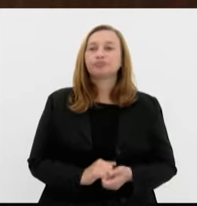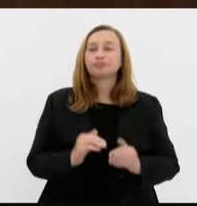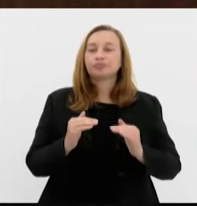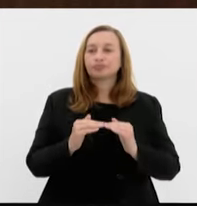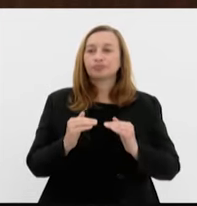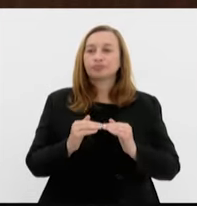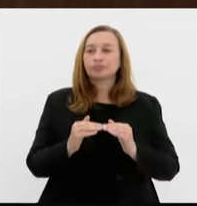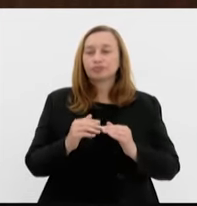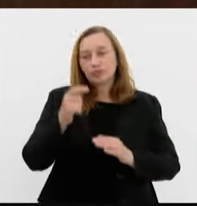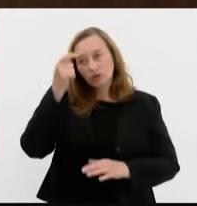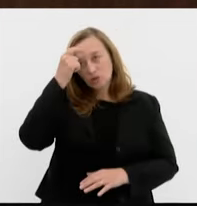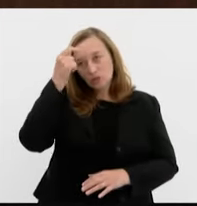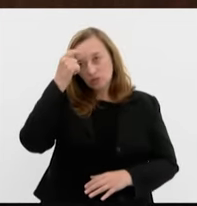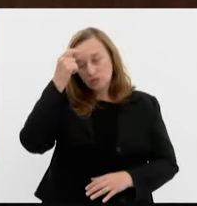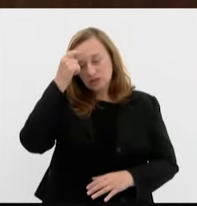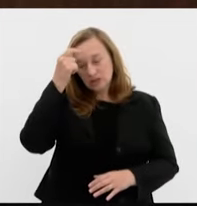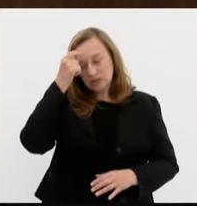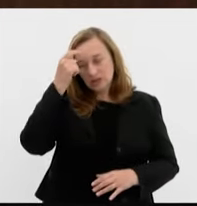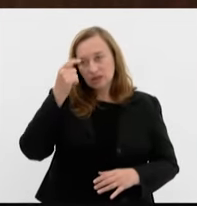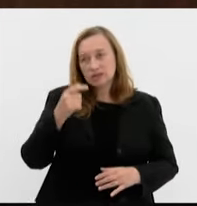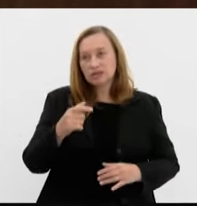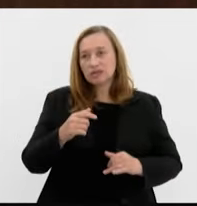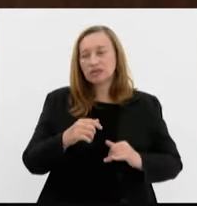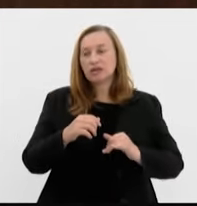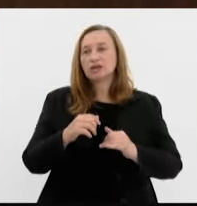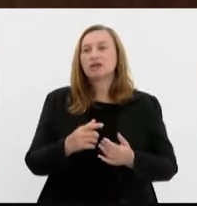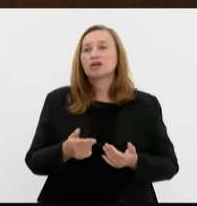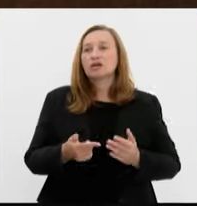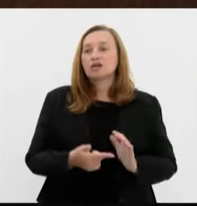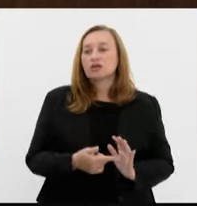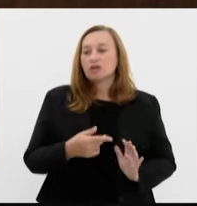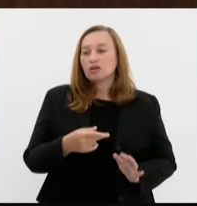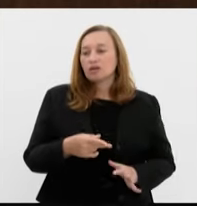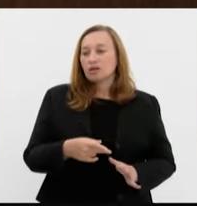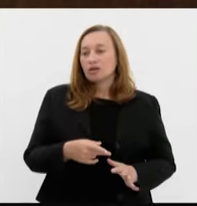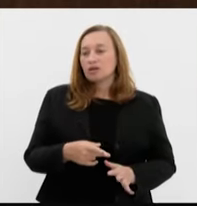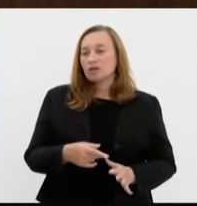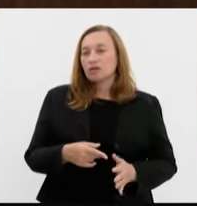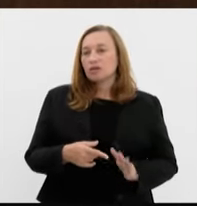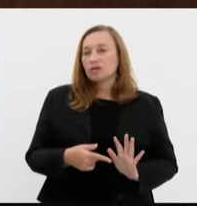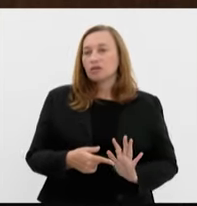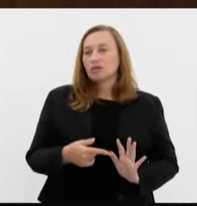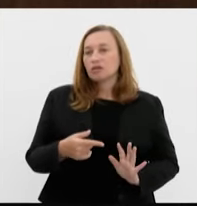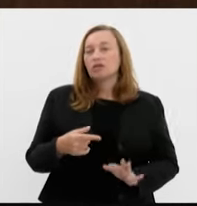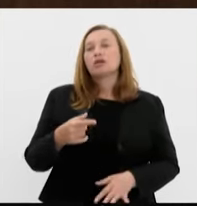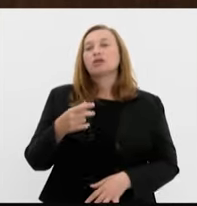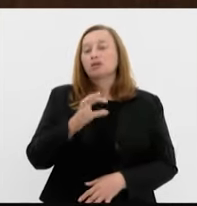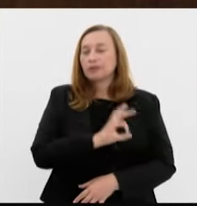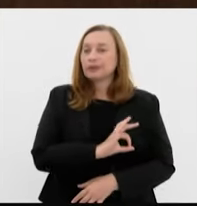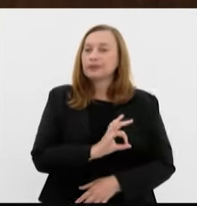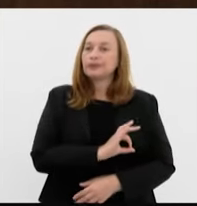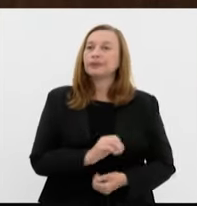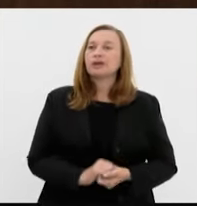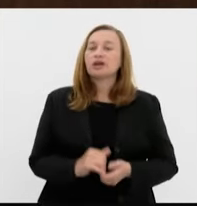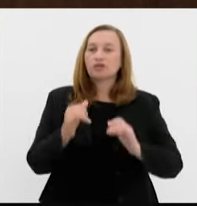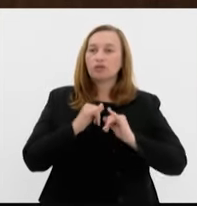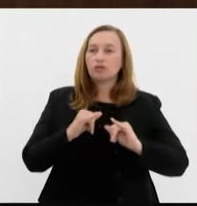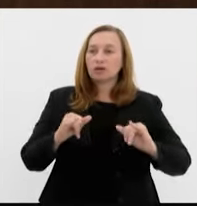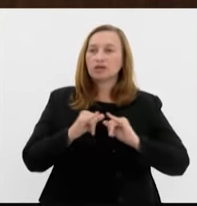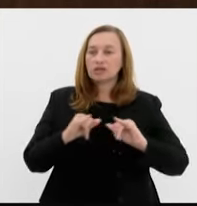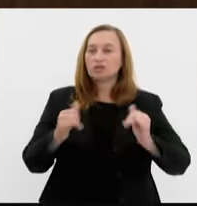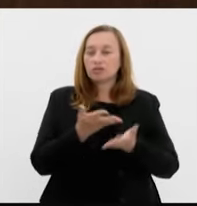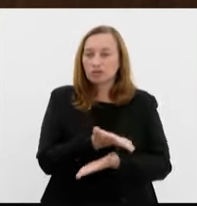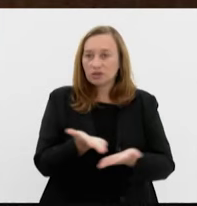polícias para questões ligadas à intolerância religiosa e ao preconceito era essa informação que eu queria dar julgo ser